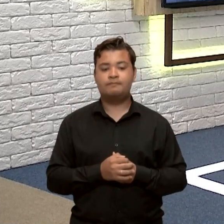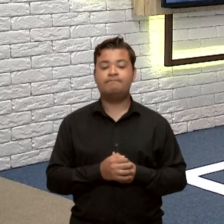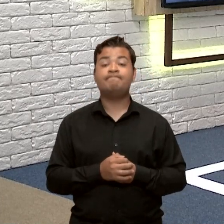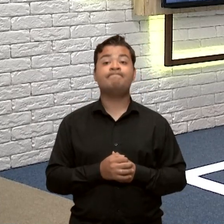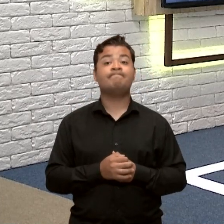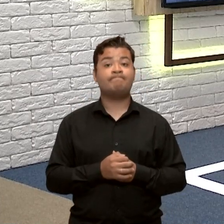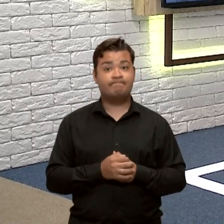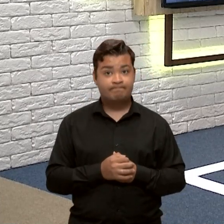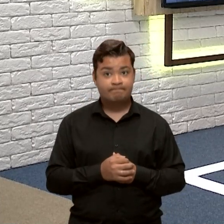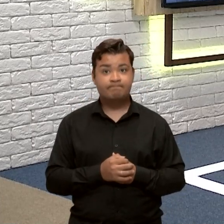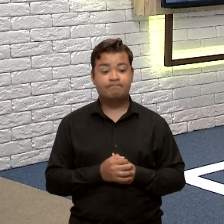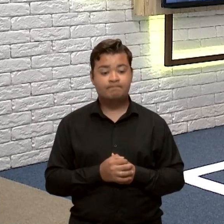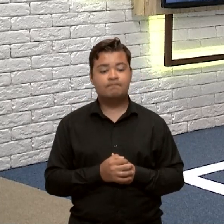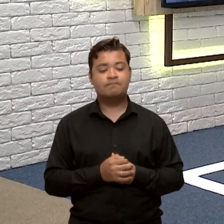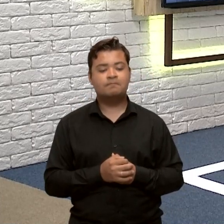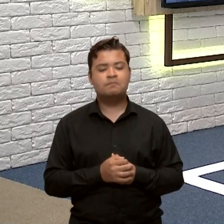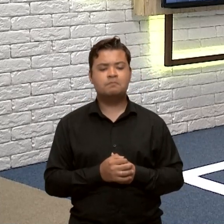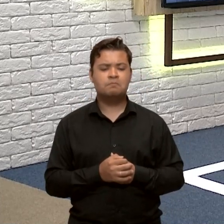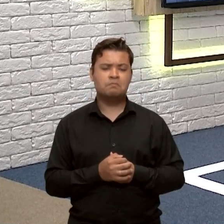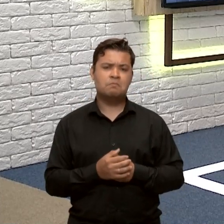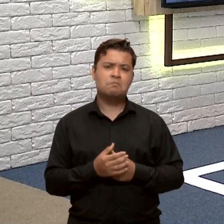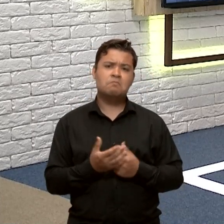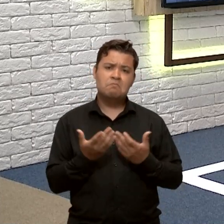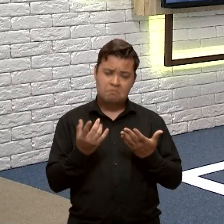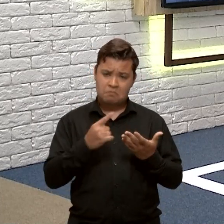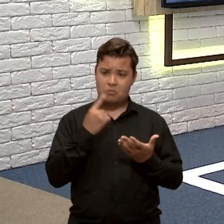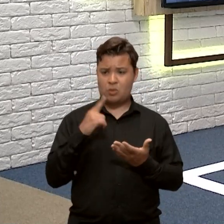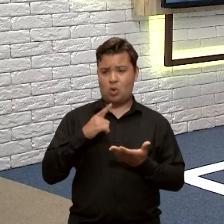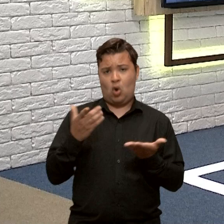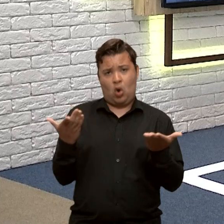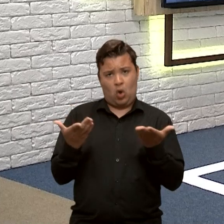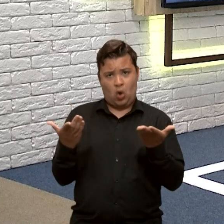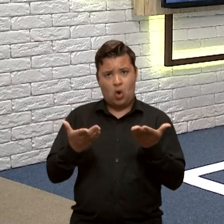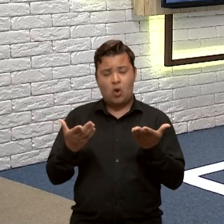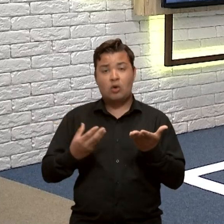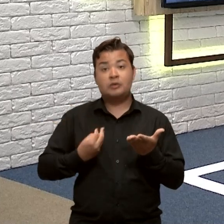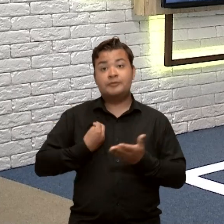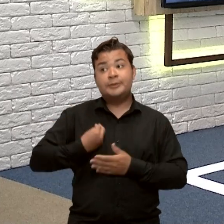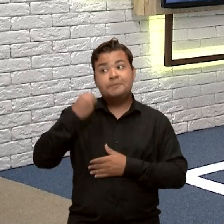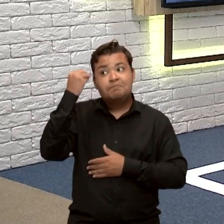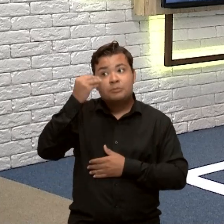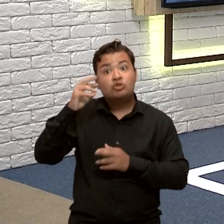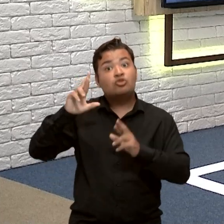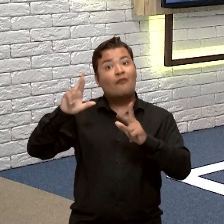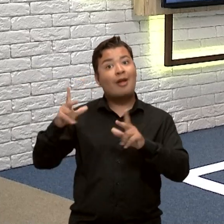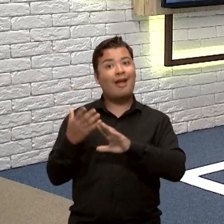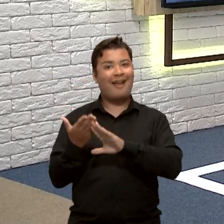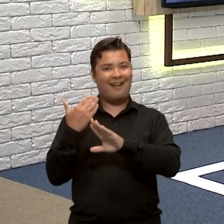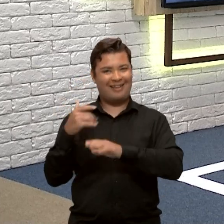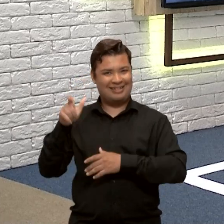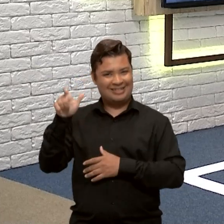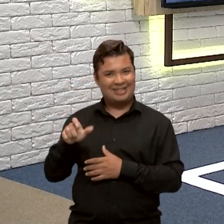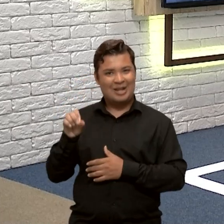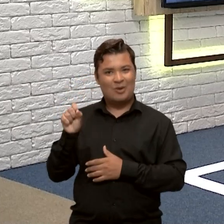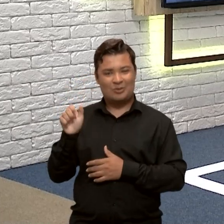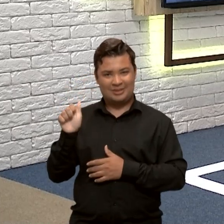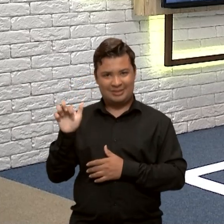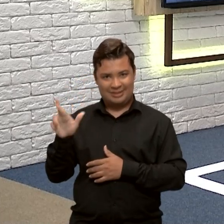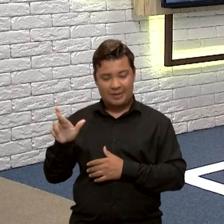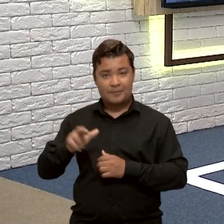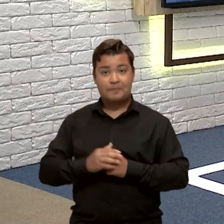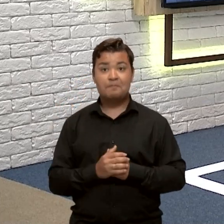Bem, nós temos hoje uma situação diferente do que viveu o Oscar, né? Na Copa de 82, você tem